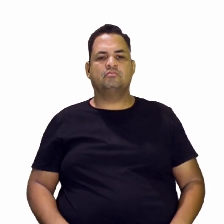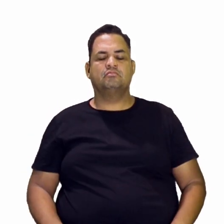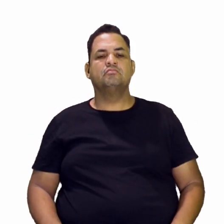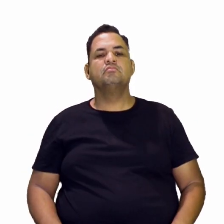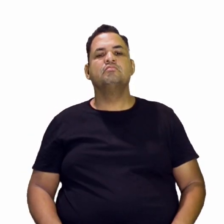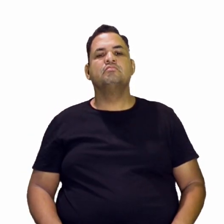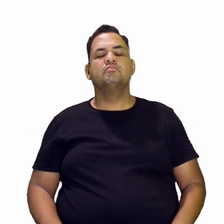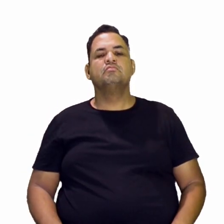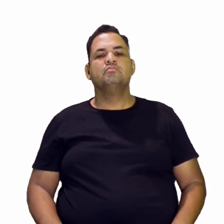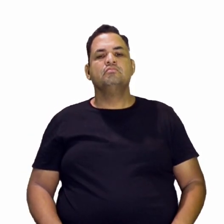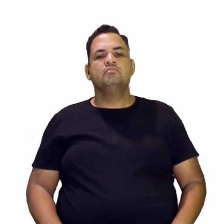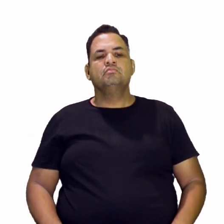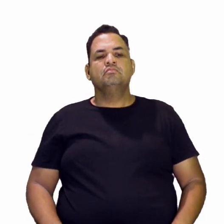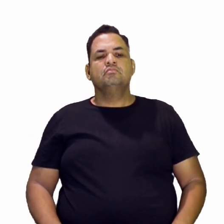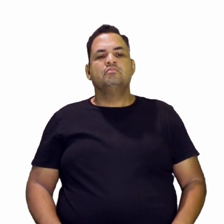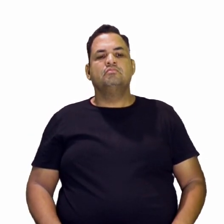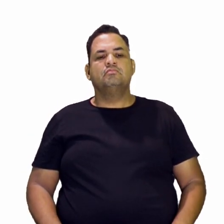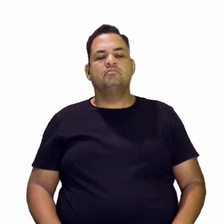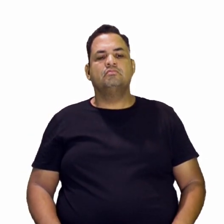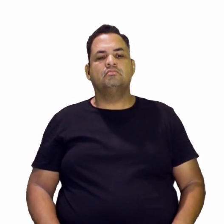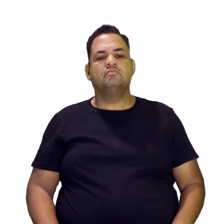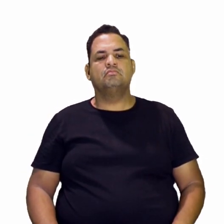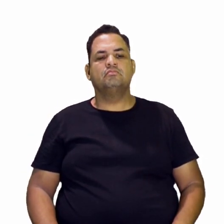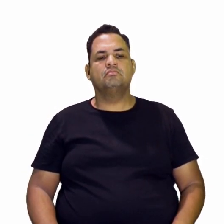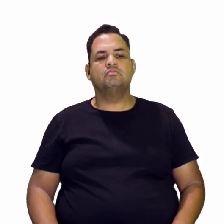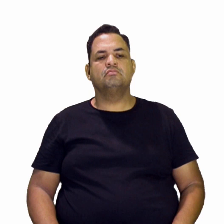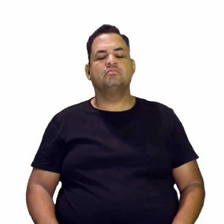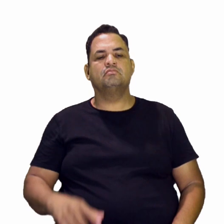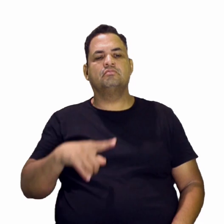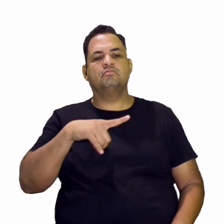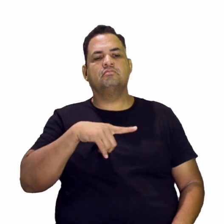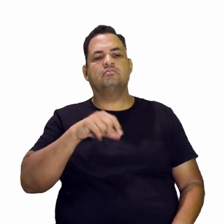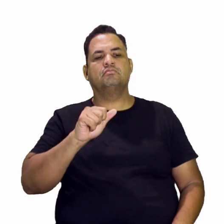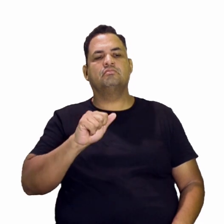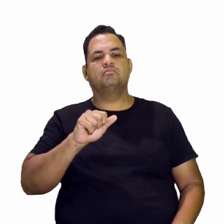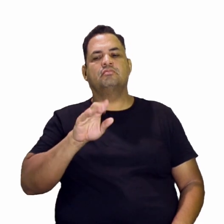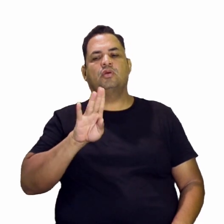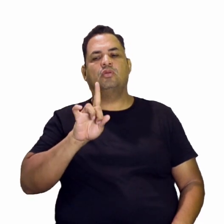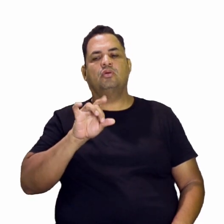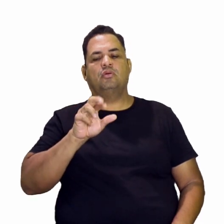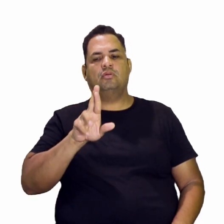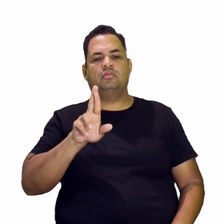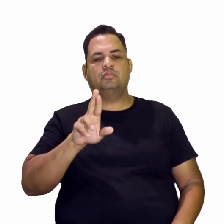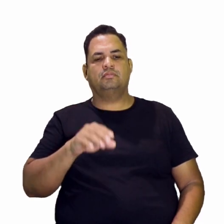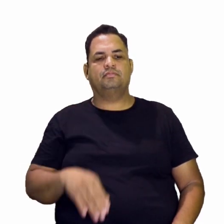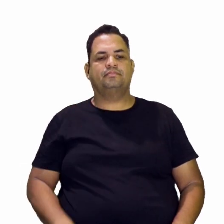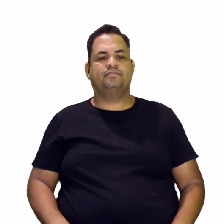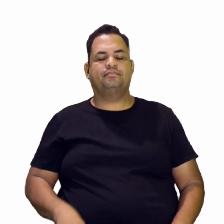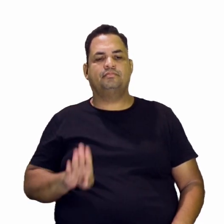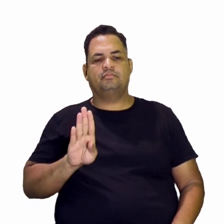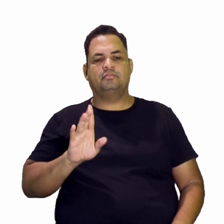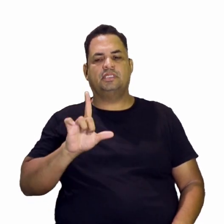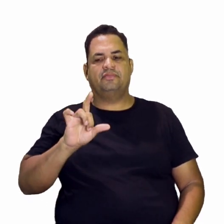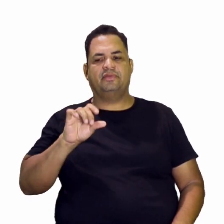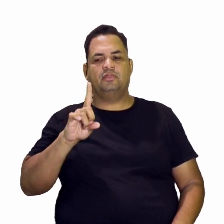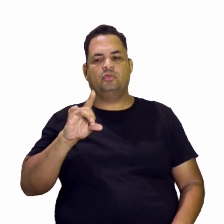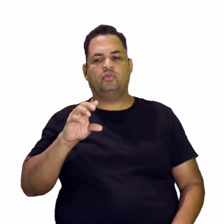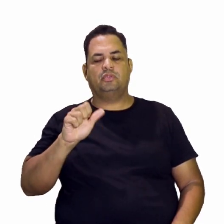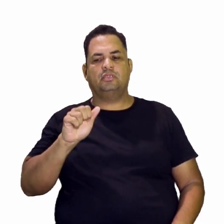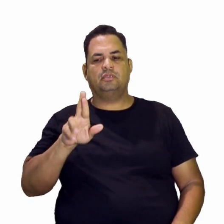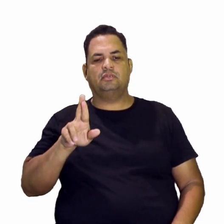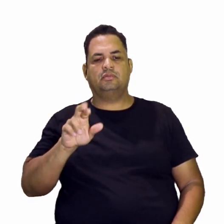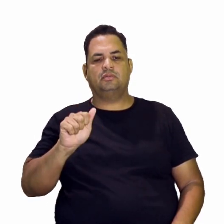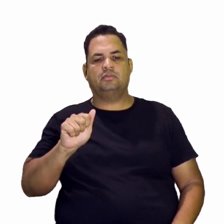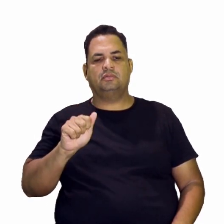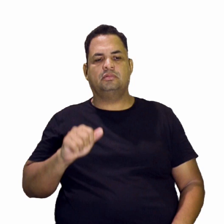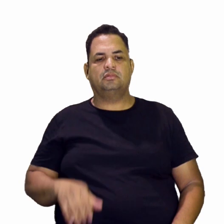é, então, esses representantes? Mostra aí pra gente. Na letra A, você tem bolor. Na letra B, você tem